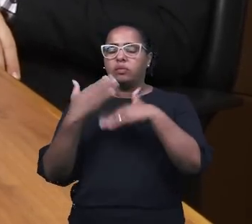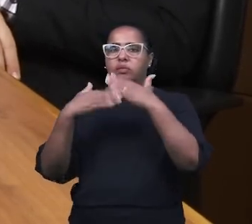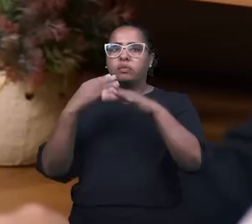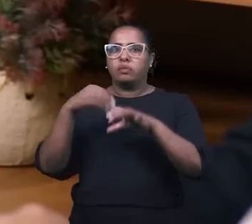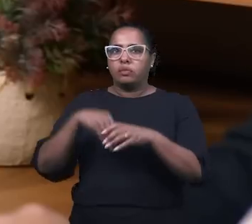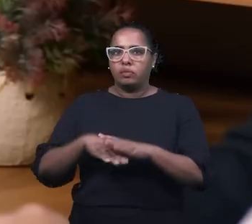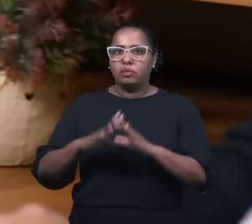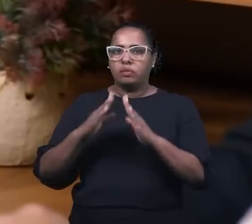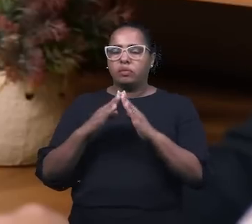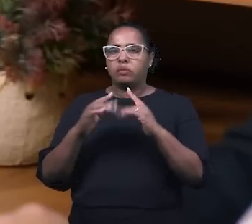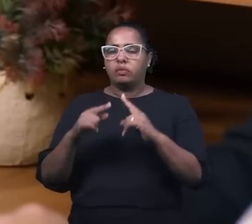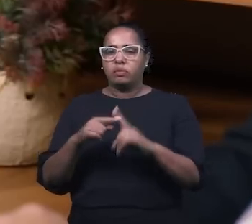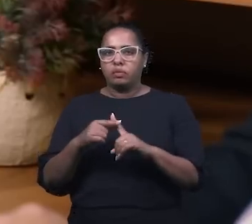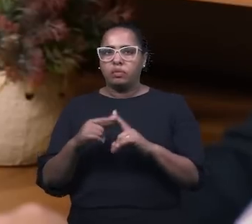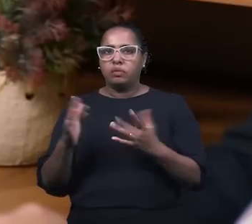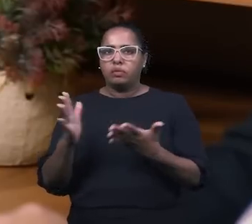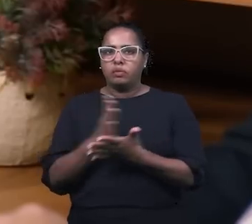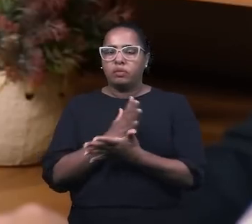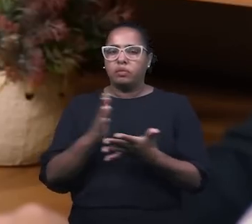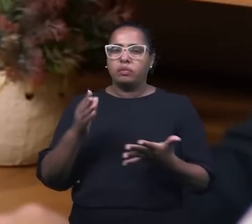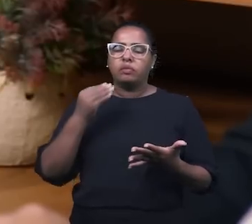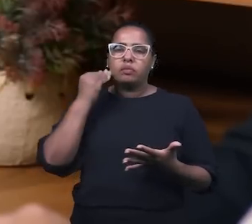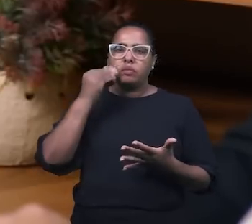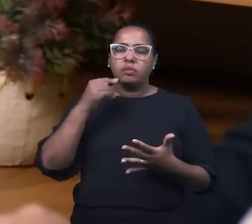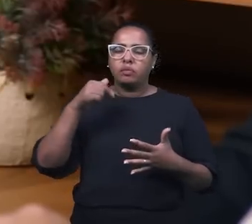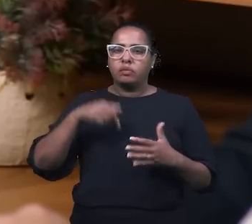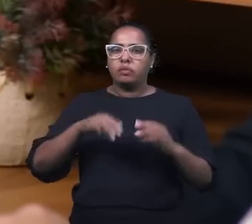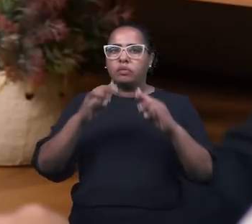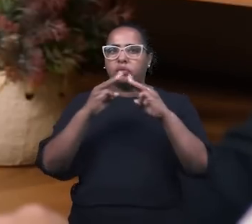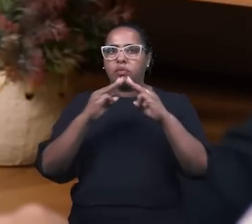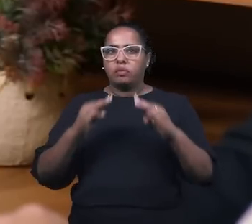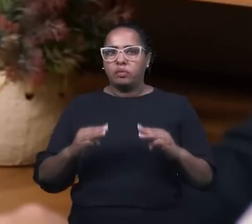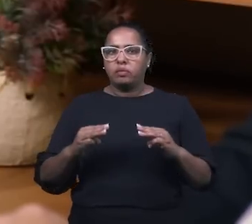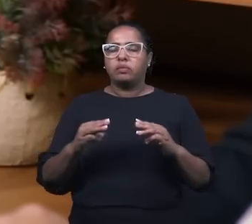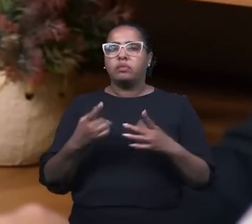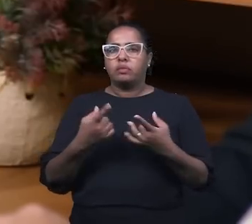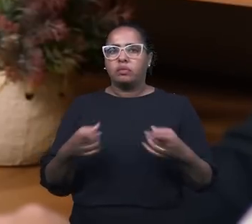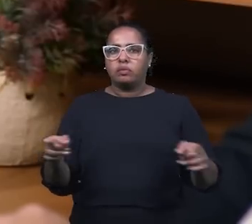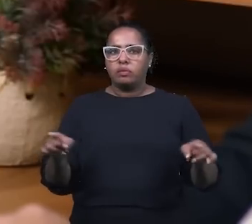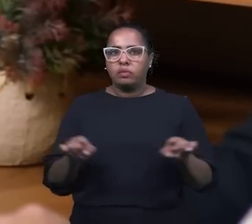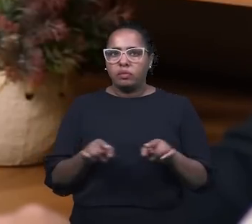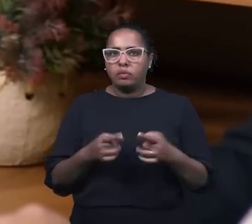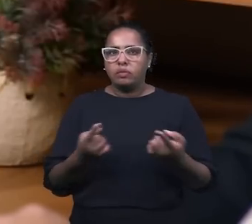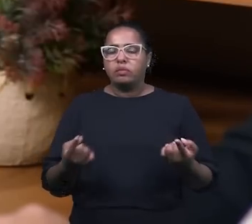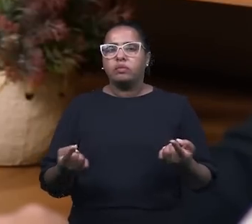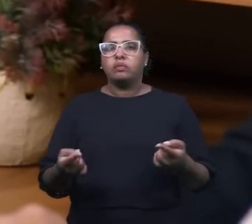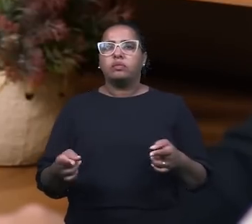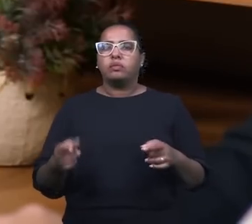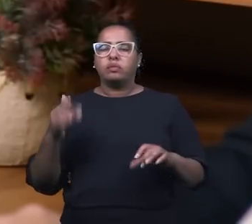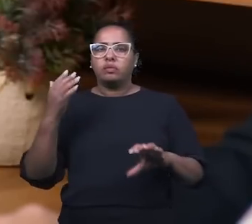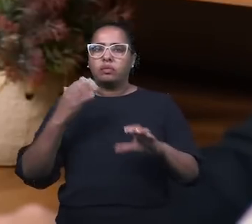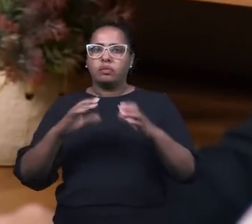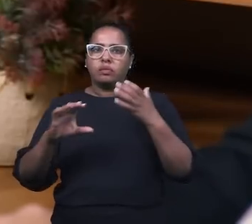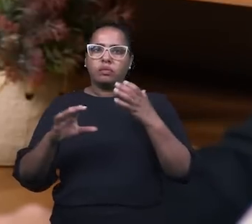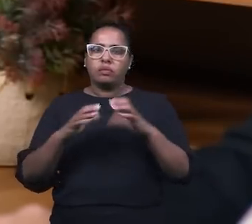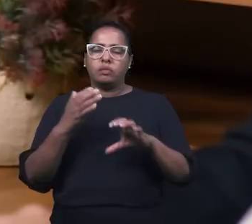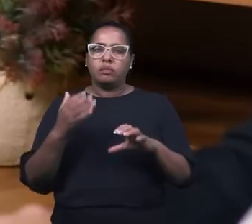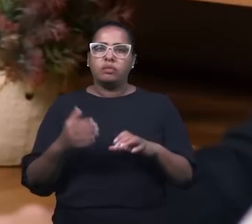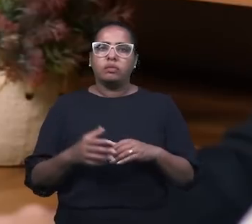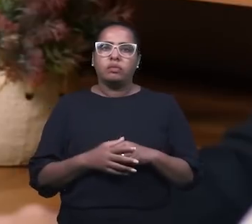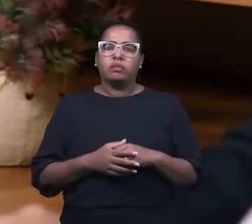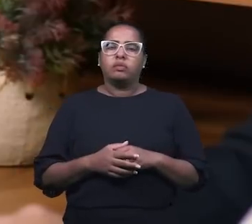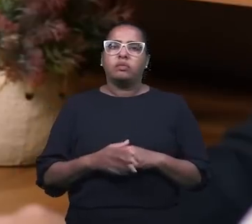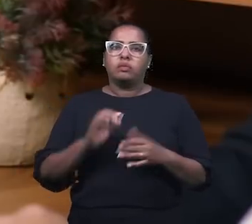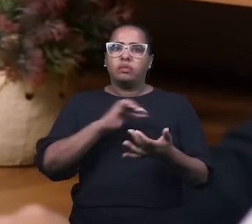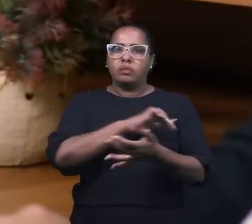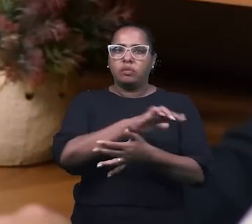igreja, porque nós temos a experiência aqui no Manaim de alguns hinos que, né, cantava assim